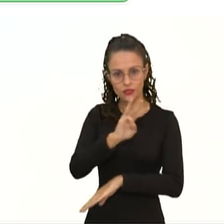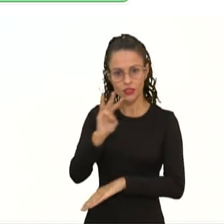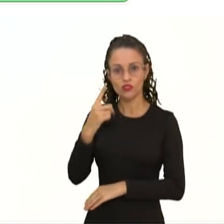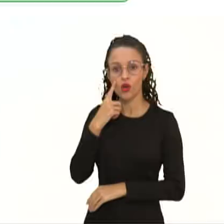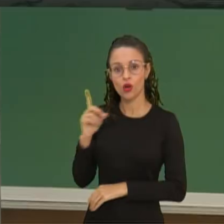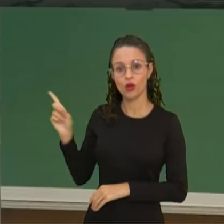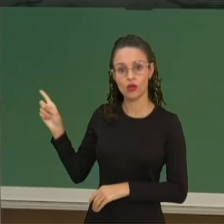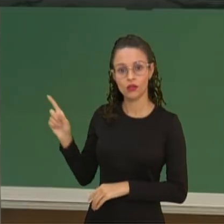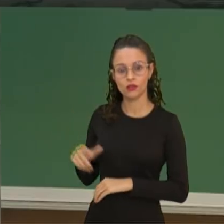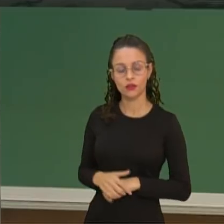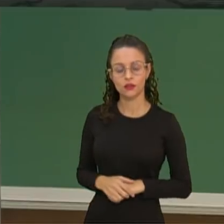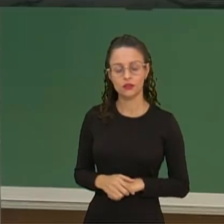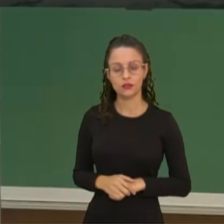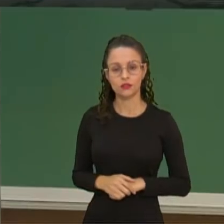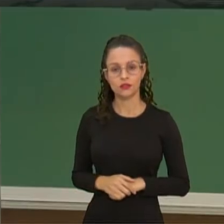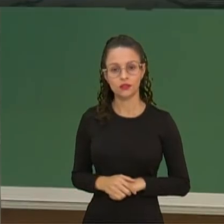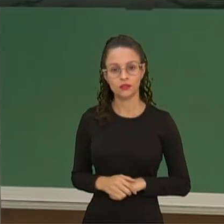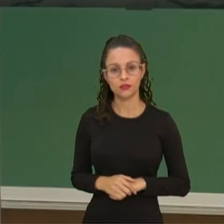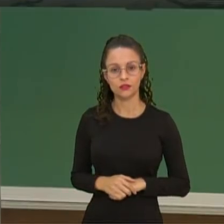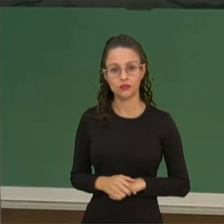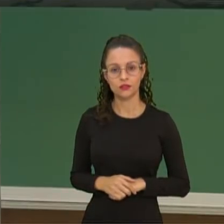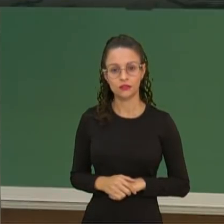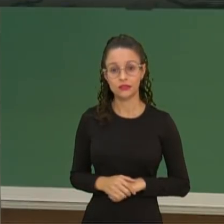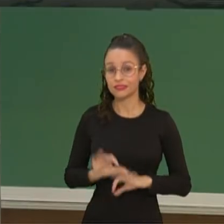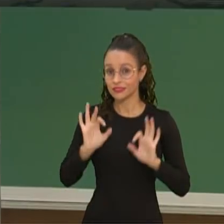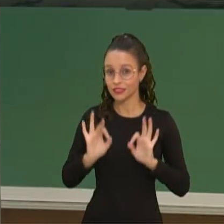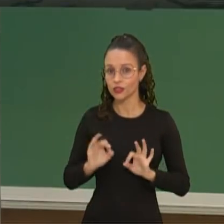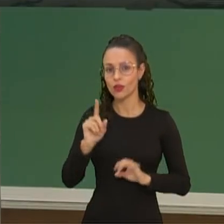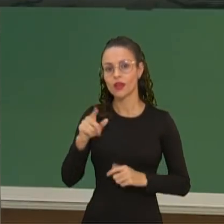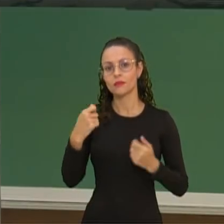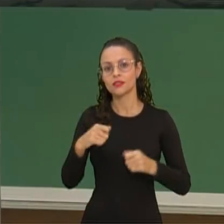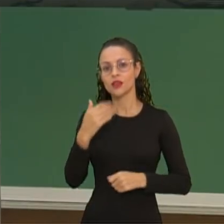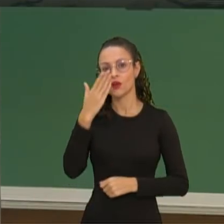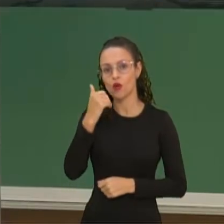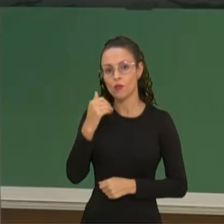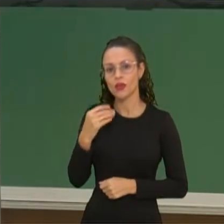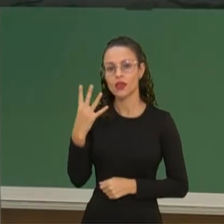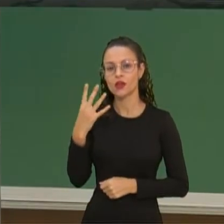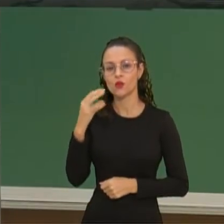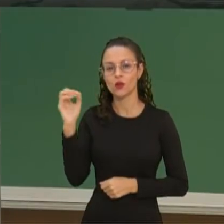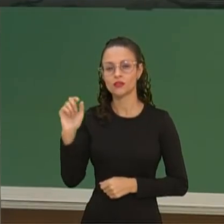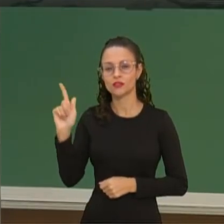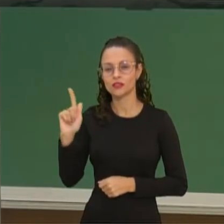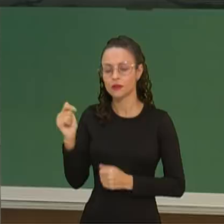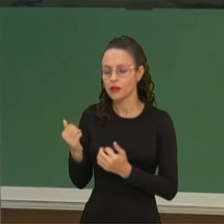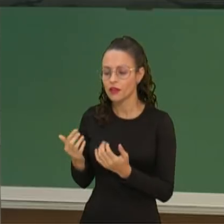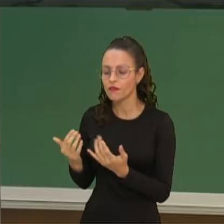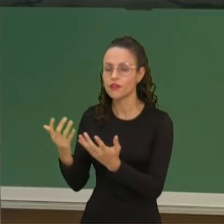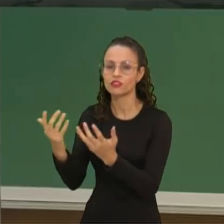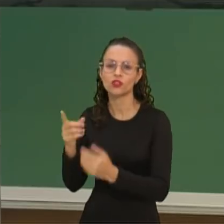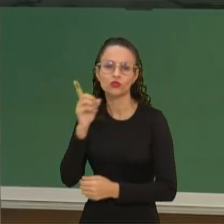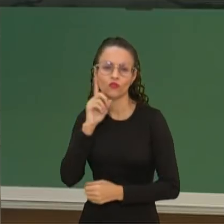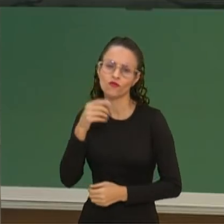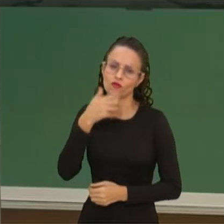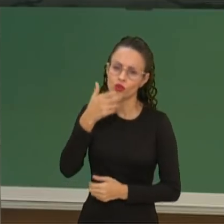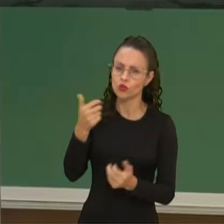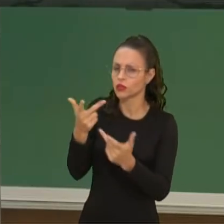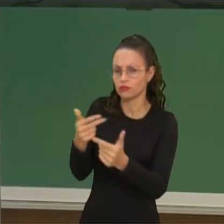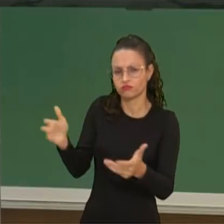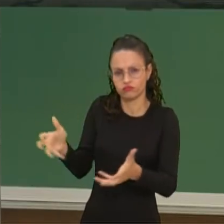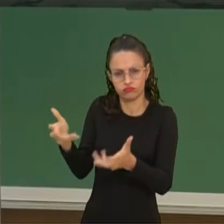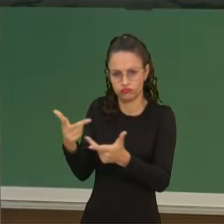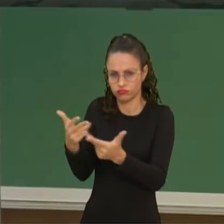dizem aqui que o ideal, né, é comer pelo menos 400 gramas de vegetais por dia, entre eles, né, frutas,